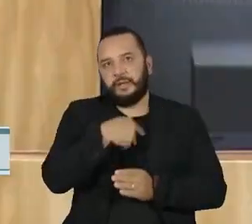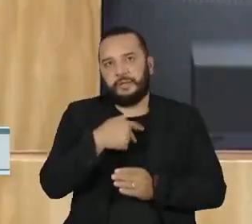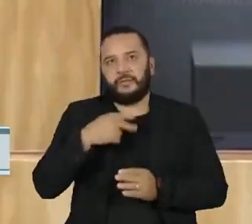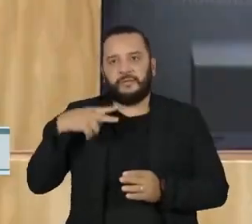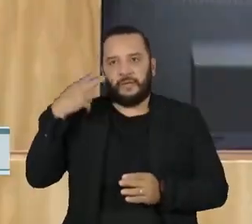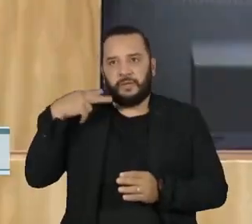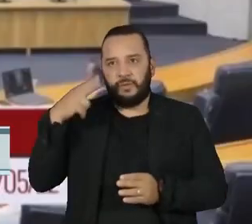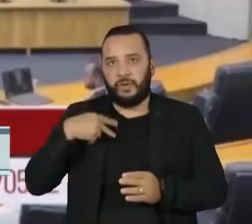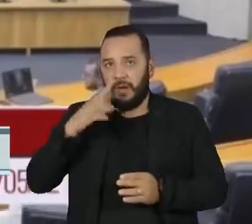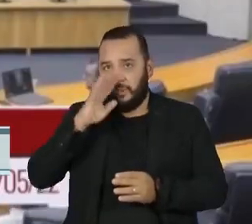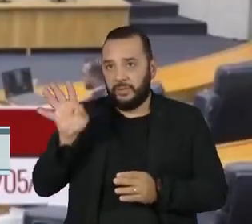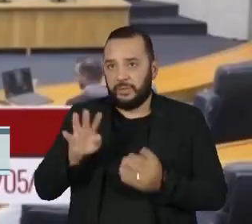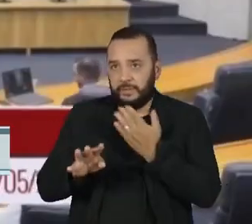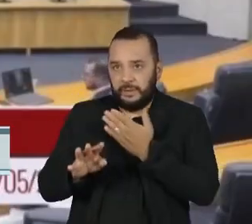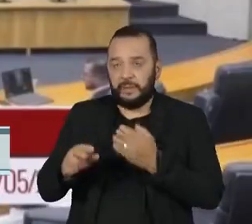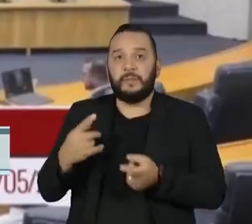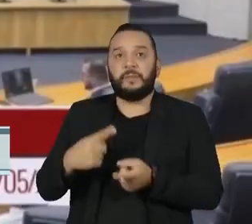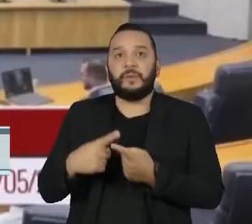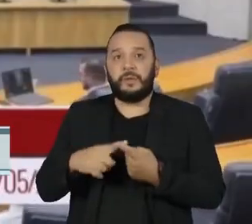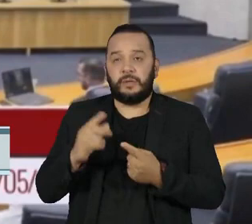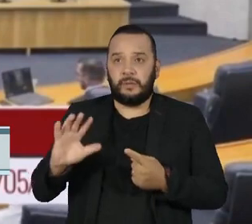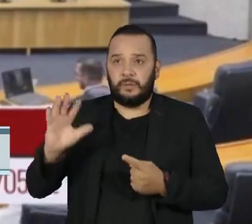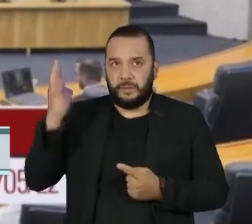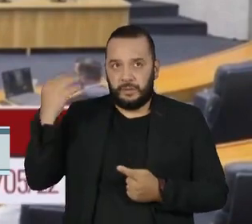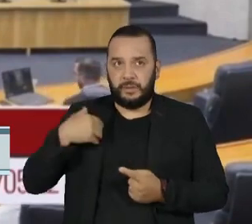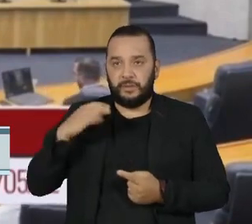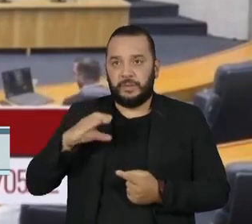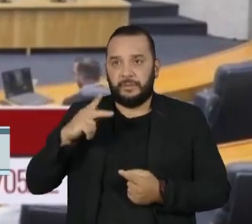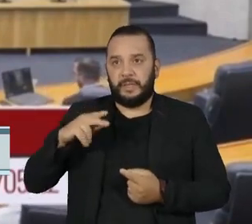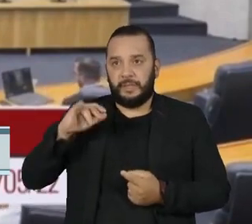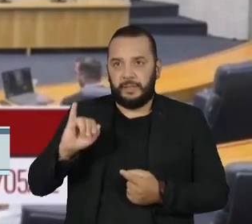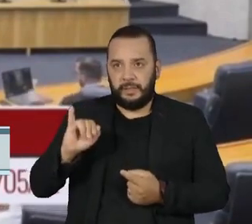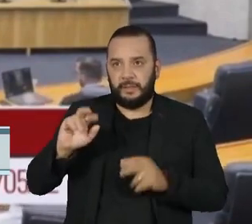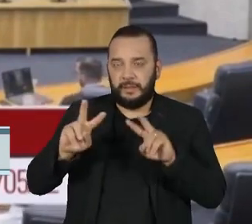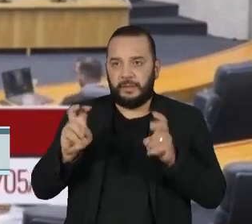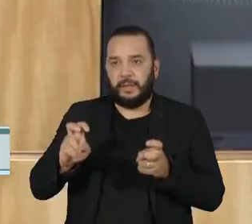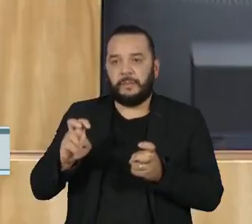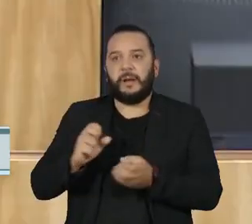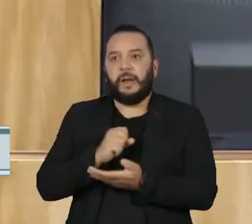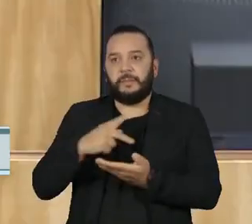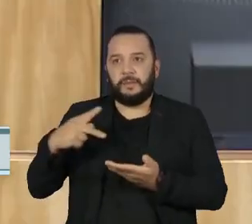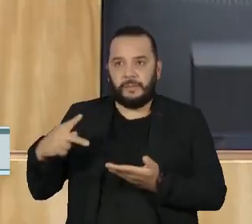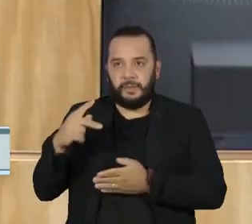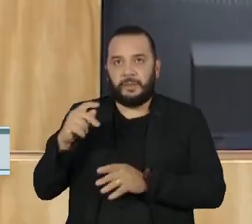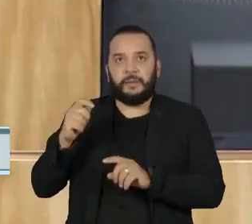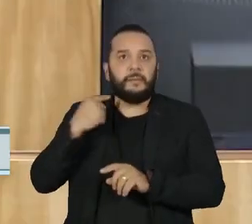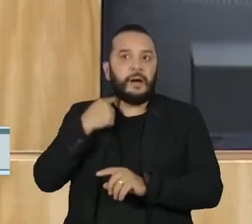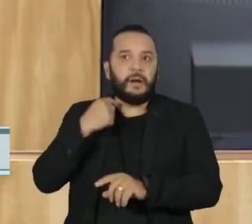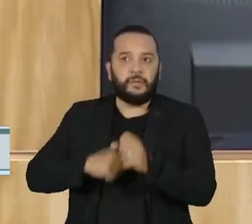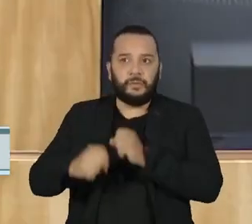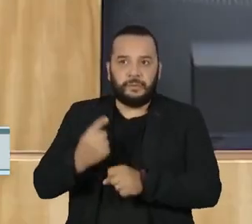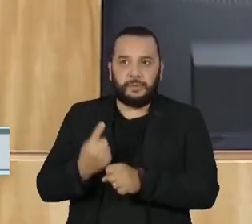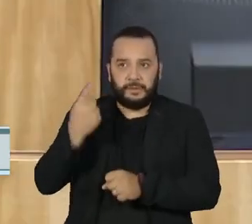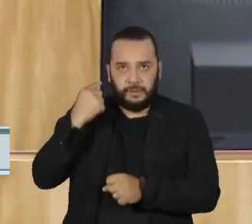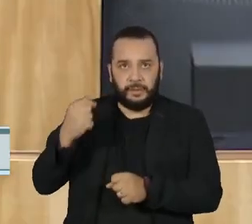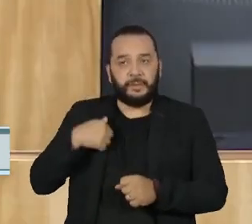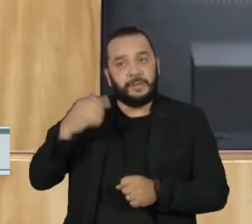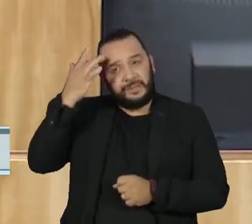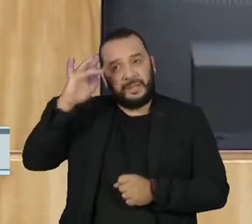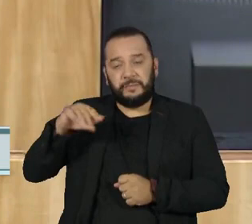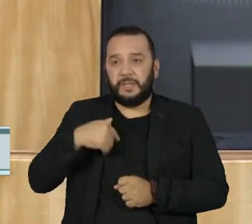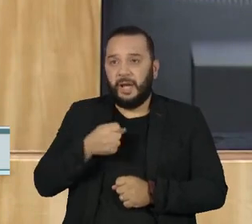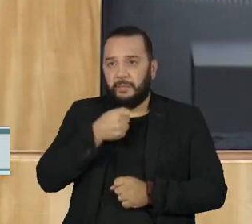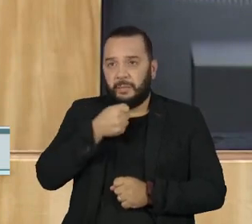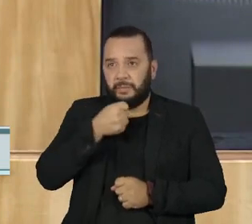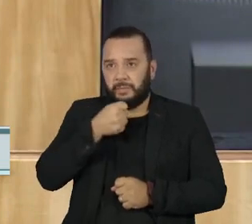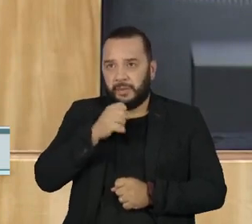as acusações se referem ao ocorrido na CPI dos aplicativos em maio do ano passado sem saber que o microfone estava